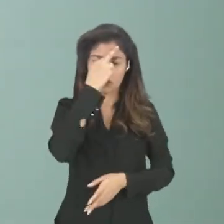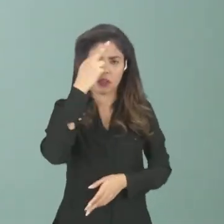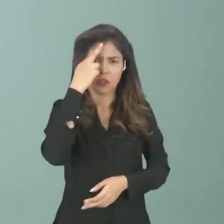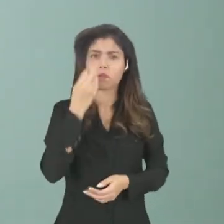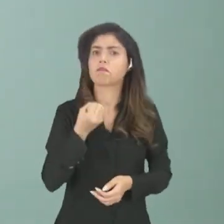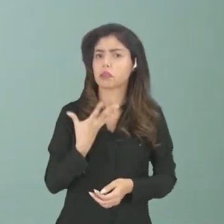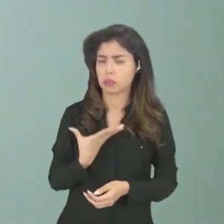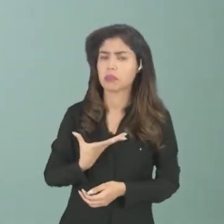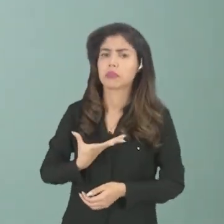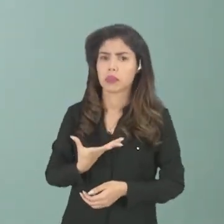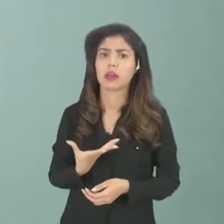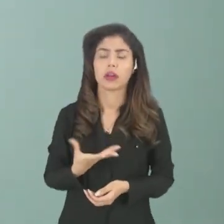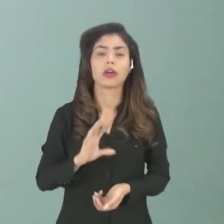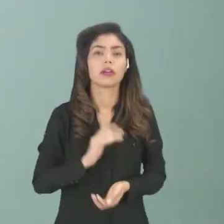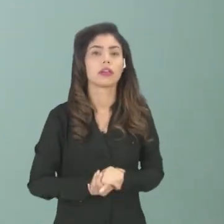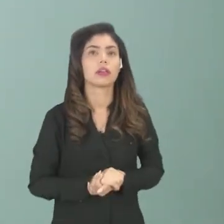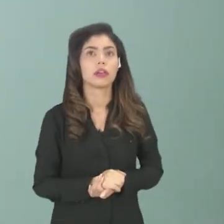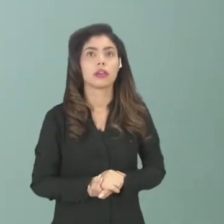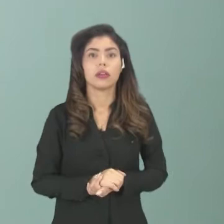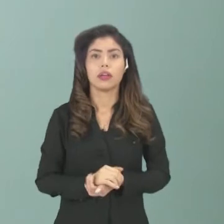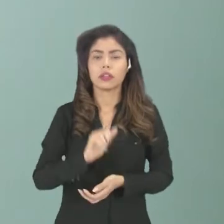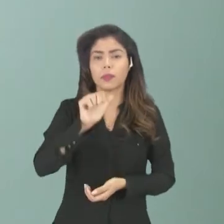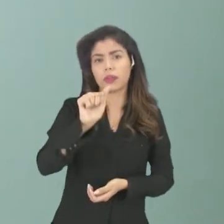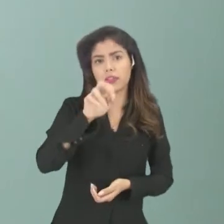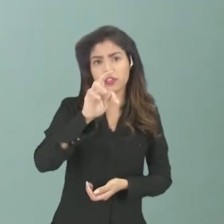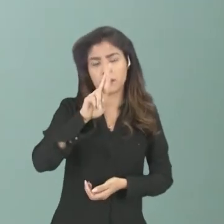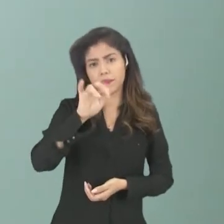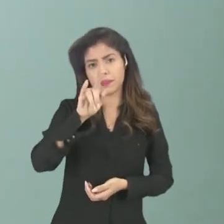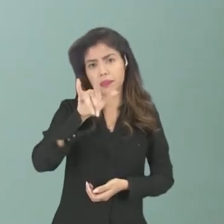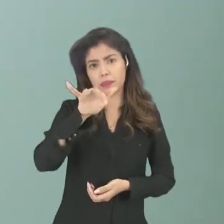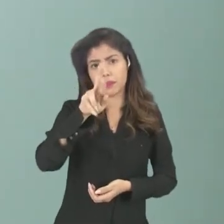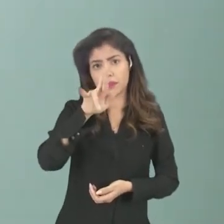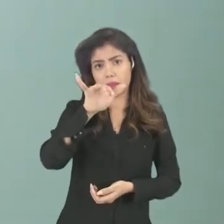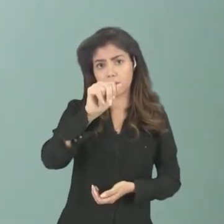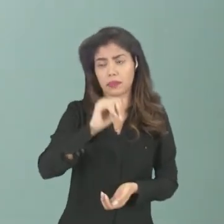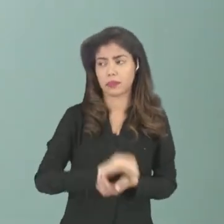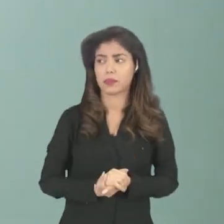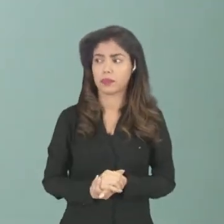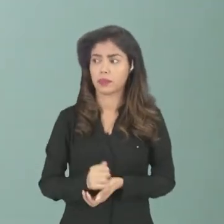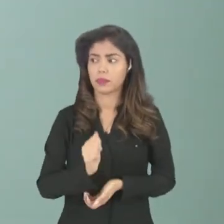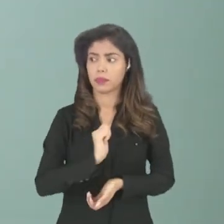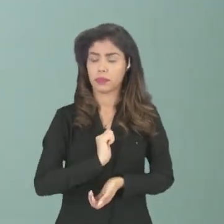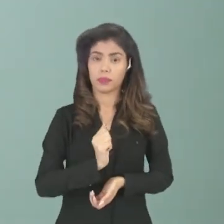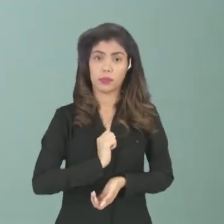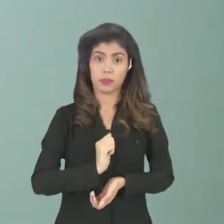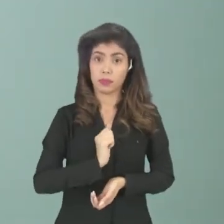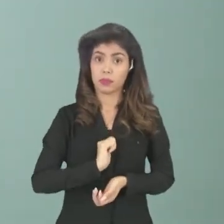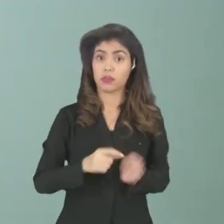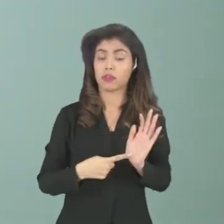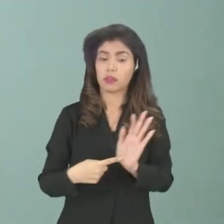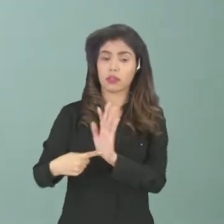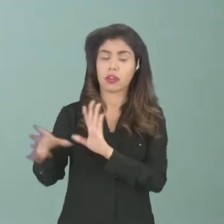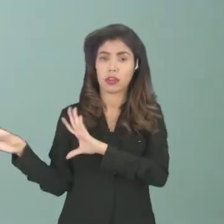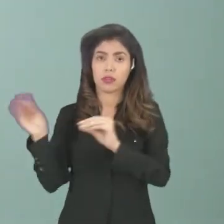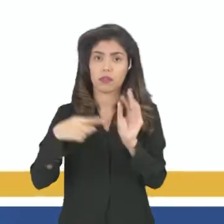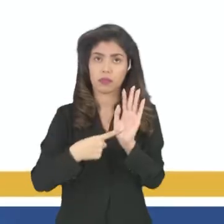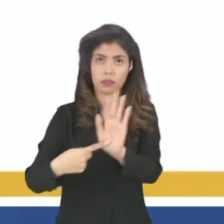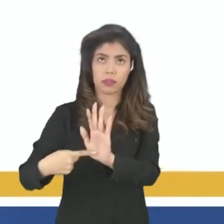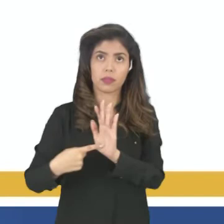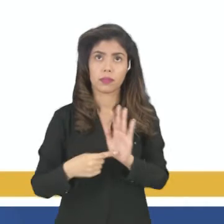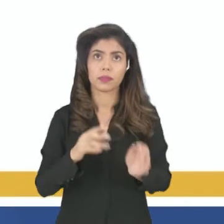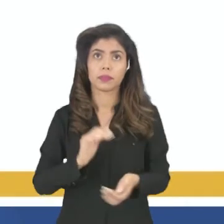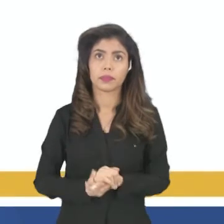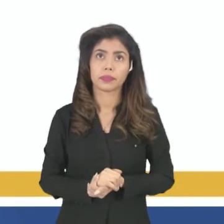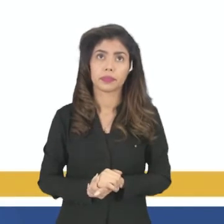um tratado de antropologia, claro que deve ter outras reproduções desse tipo na indústria cultural, mas eu trago a fonte para vocês, tá? E o